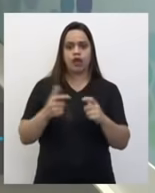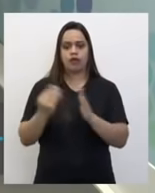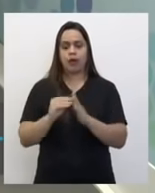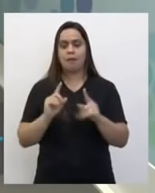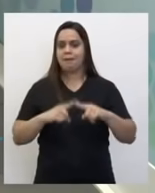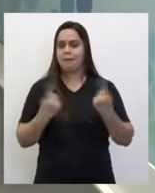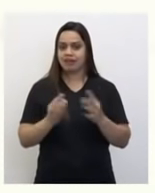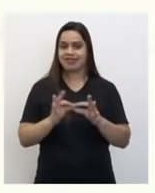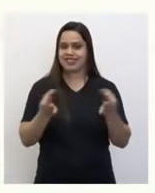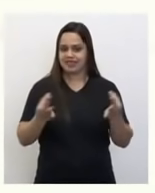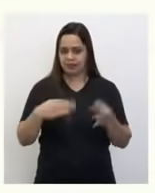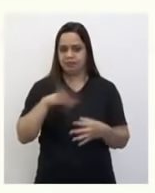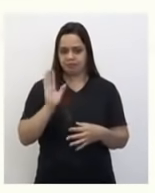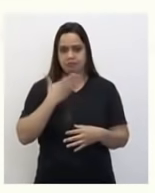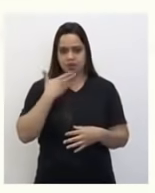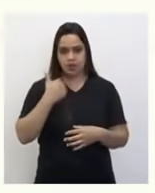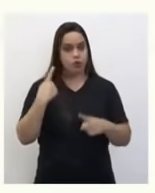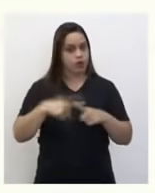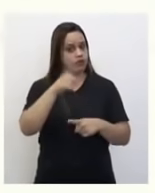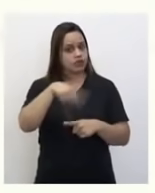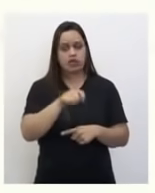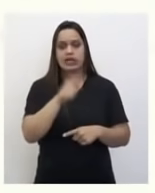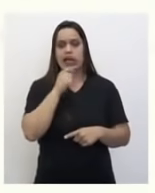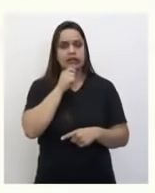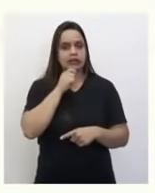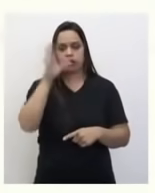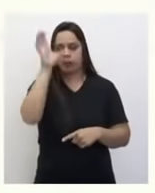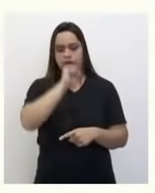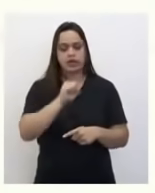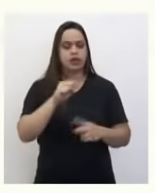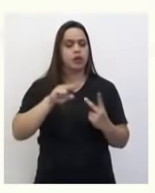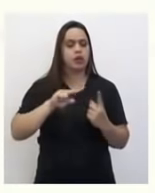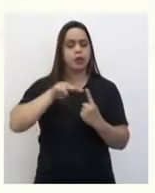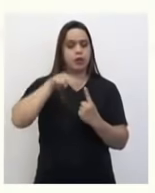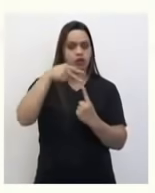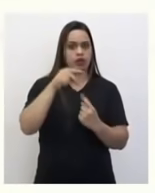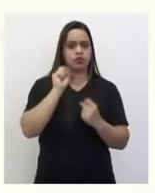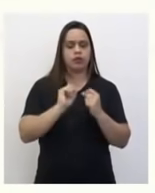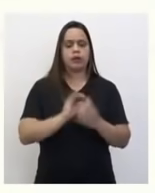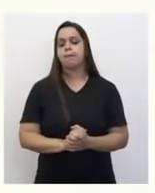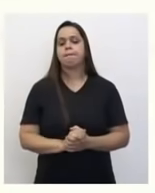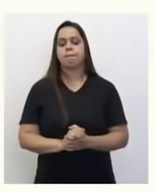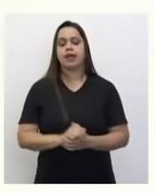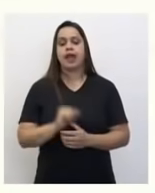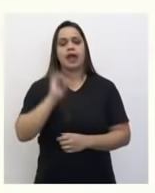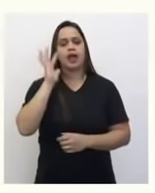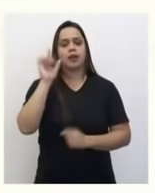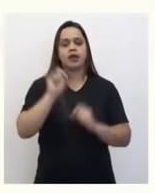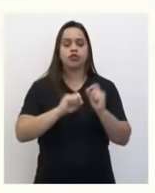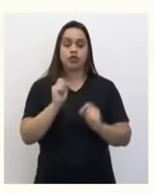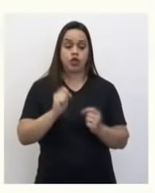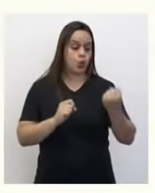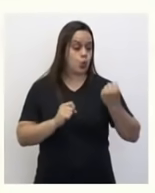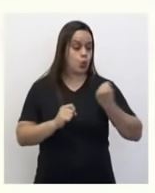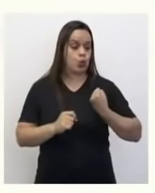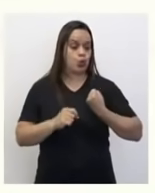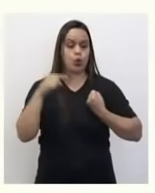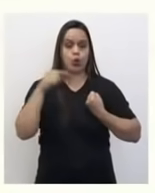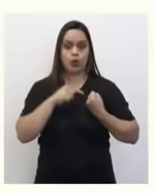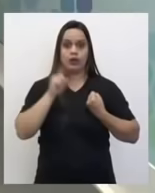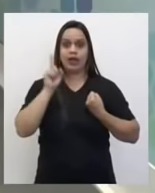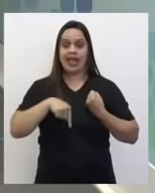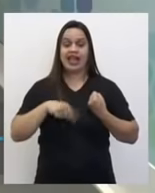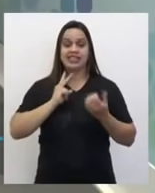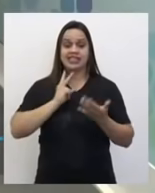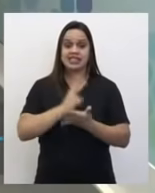simplificar para vocês que ainda não chegaram em potência, é imaginar que o número é sempre o dobro do